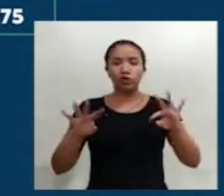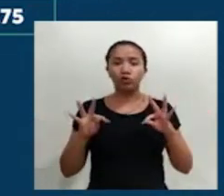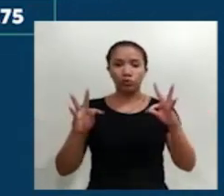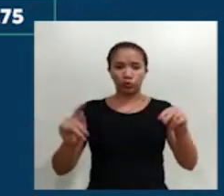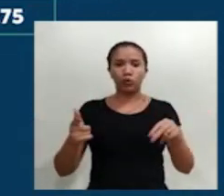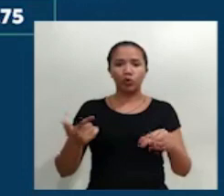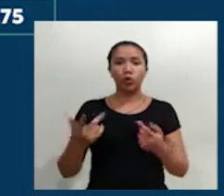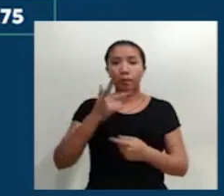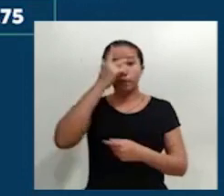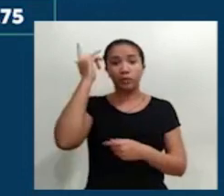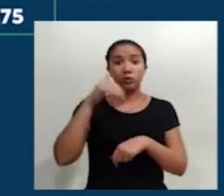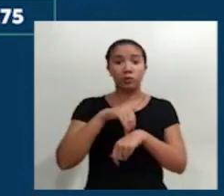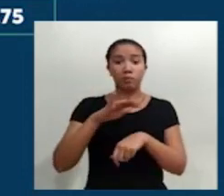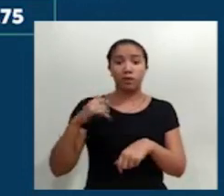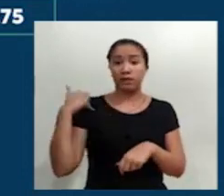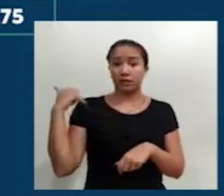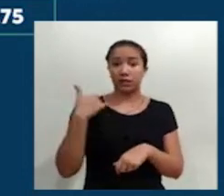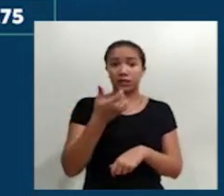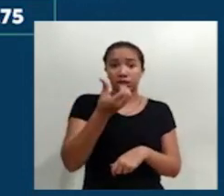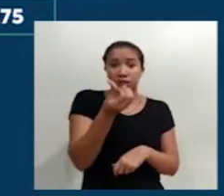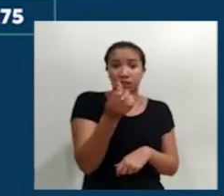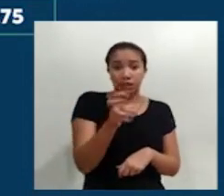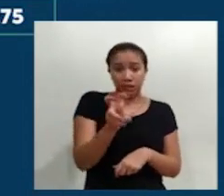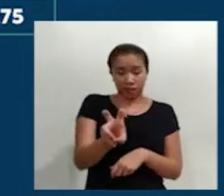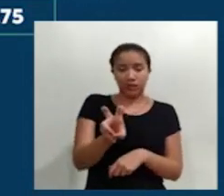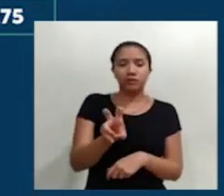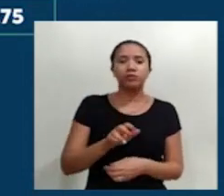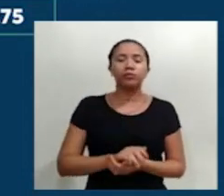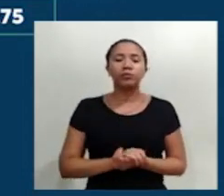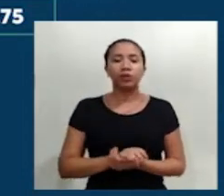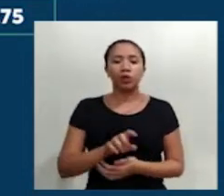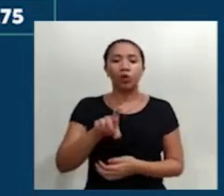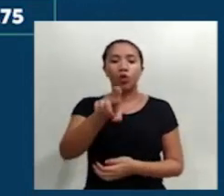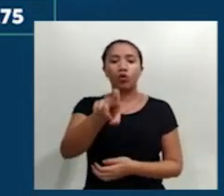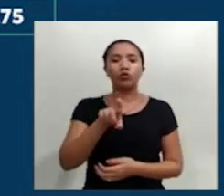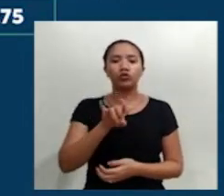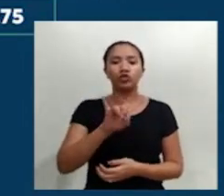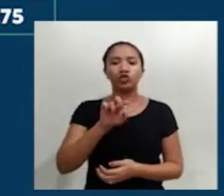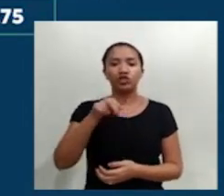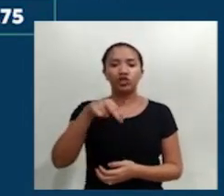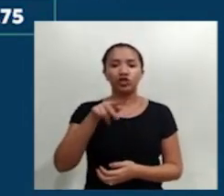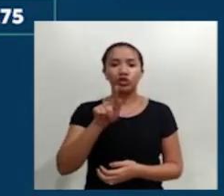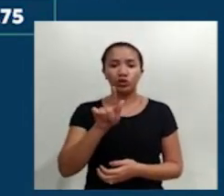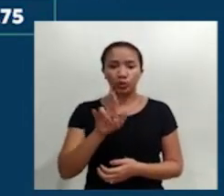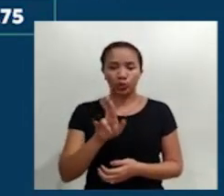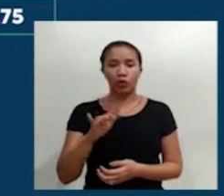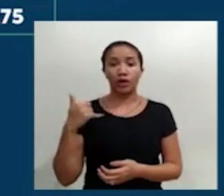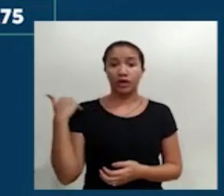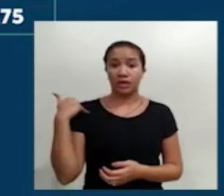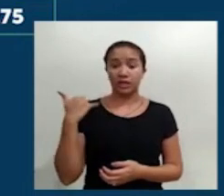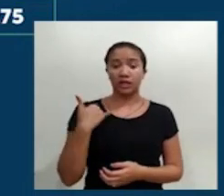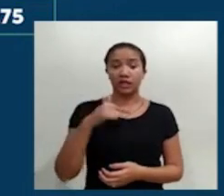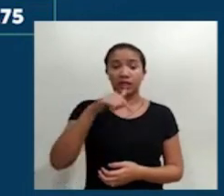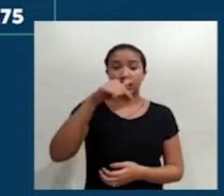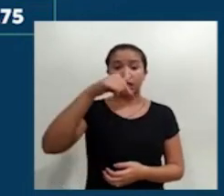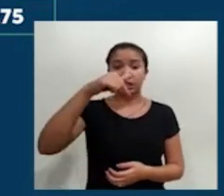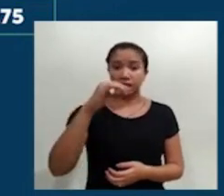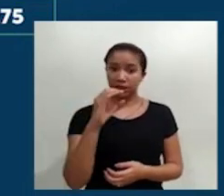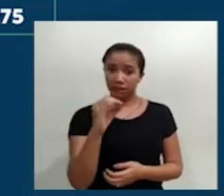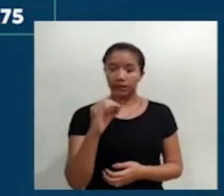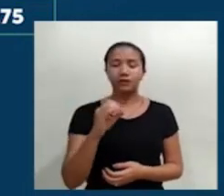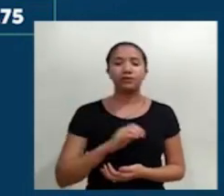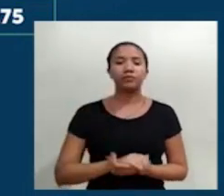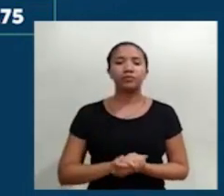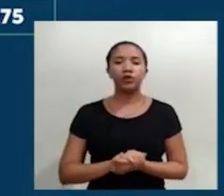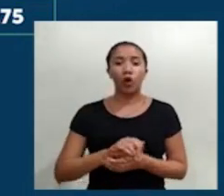ao público com mais de 65 anos de idade. Na região do Xingu, chegaremos ao público com mais de 70 anos de